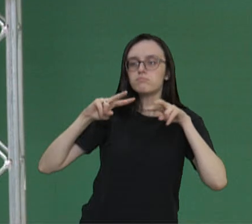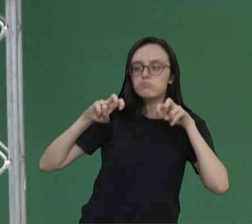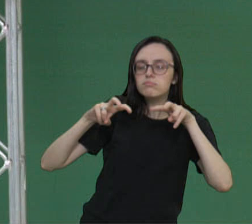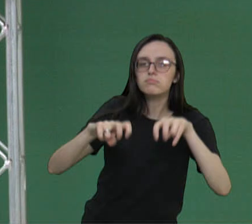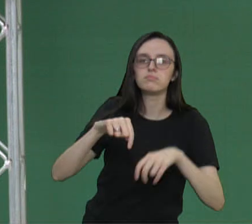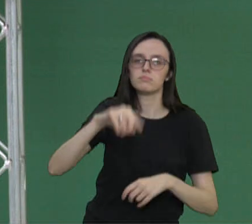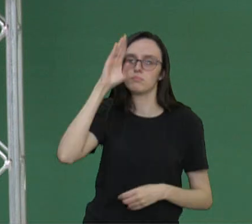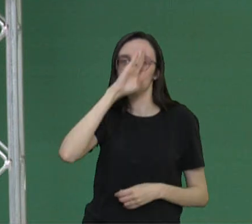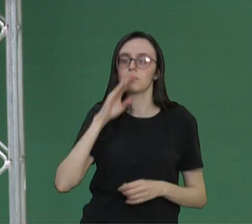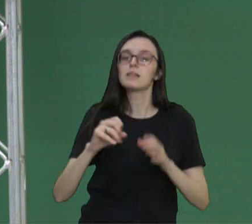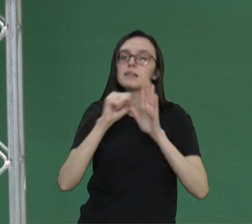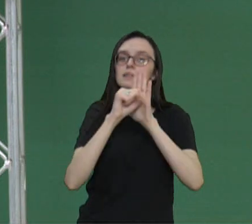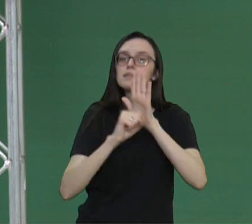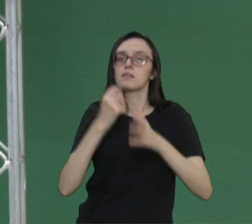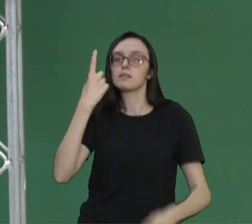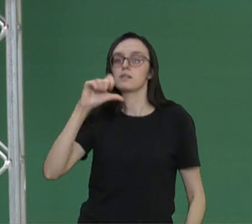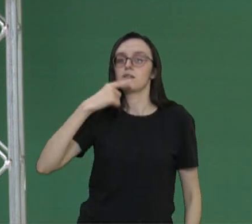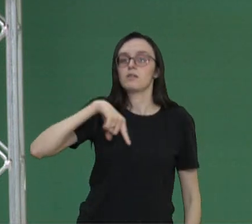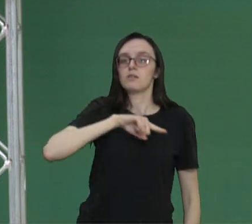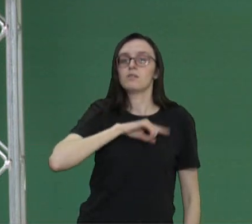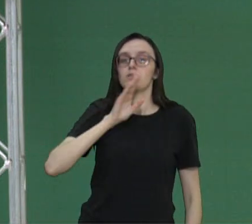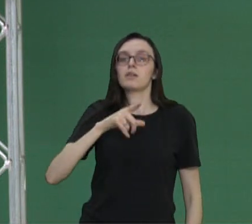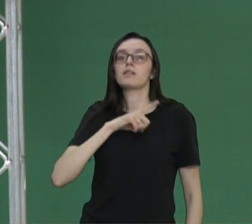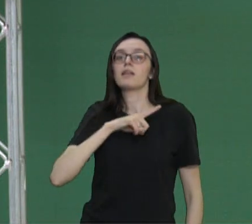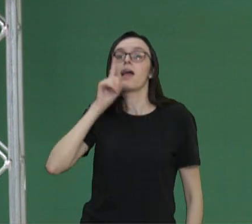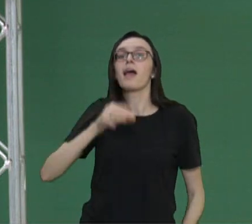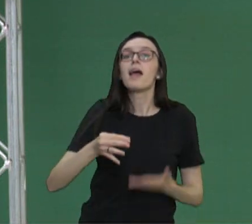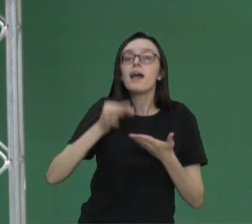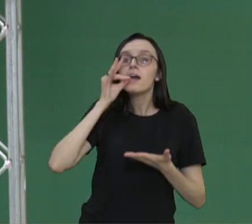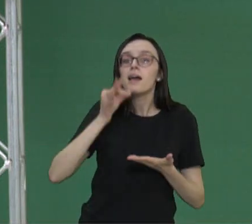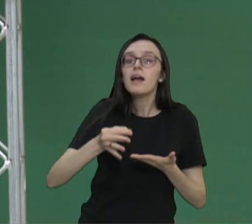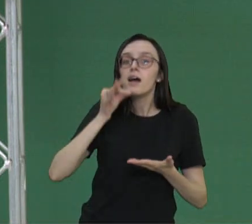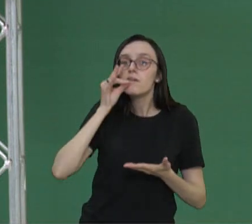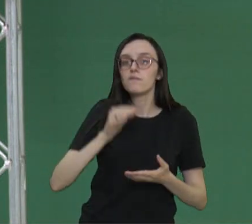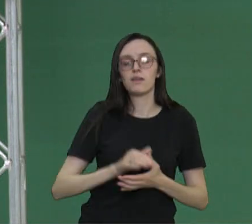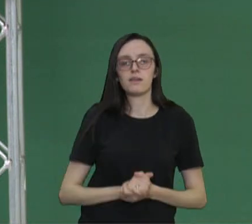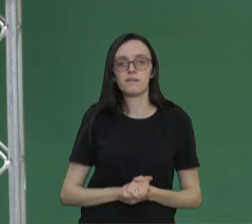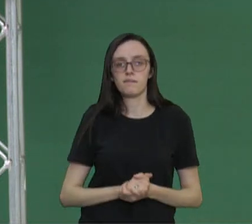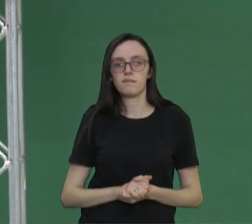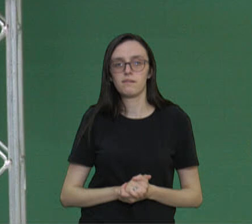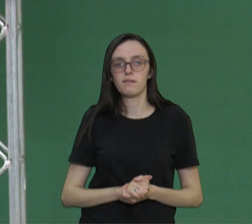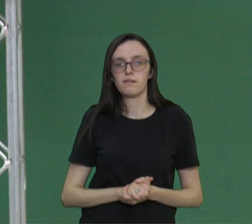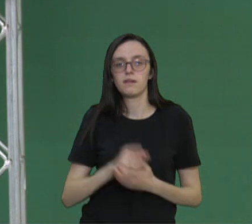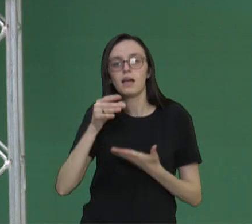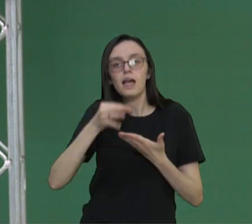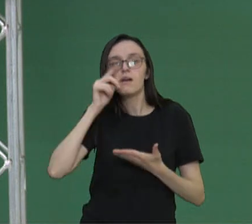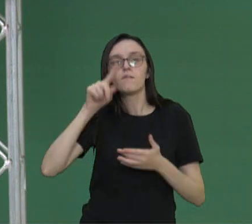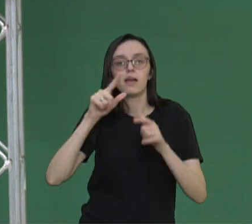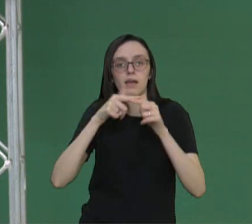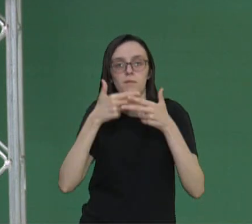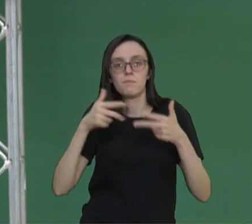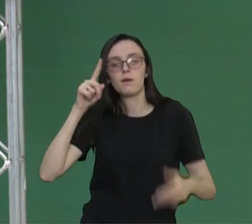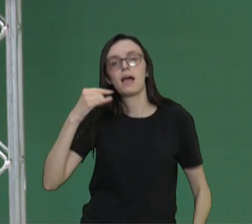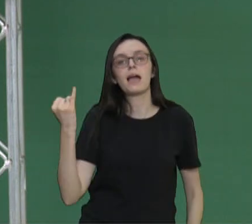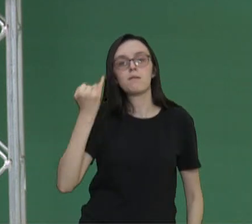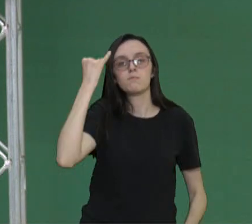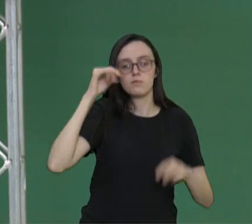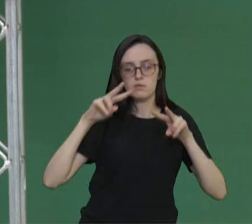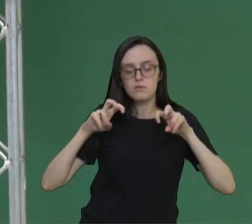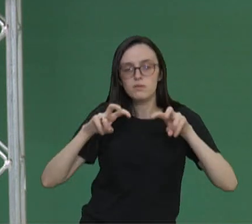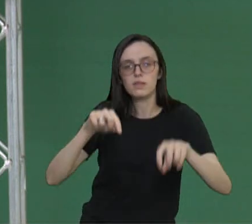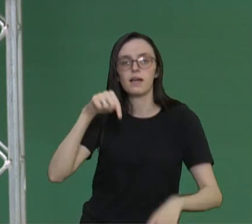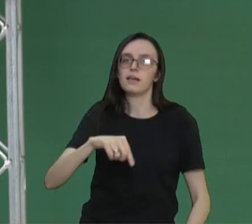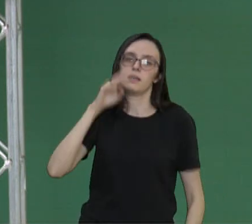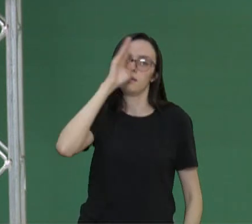no Brasil. No século XIX, nós já tínhamos já o café, né? Que também era um produto muito importante, muito explorado aqui